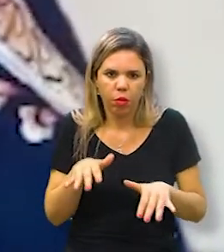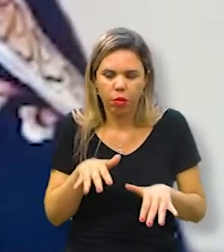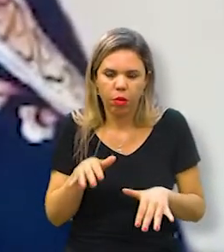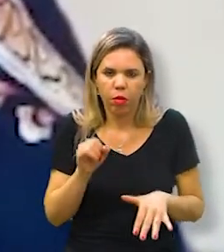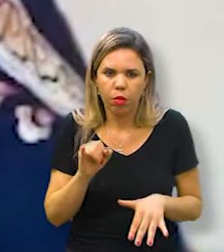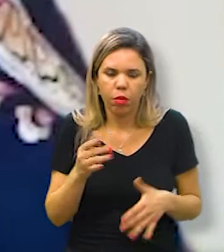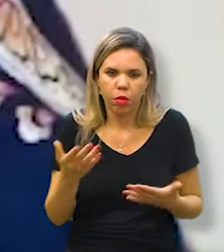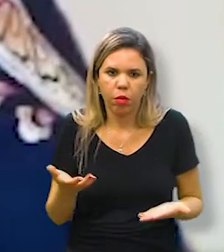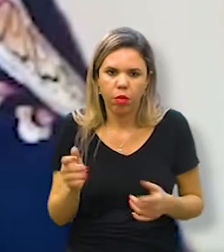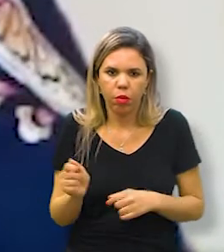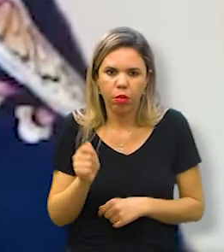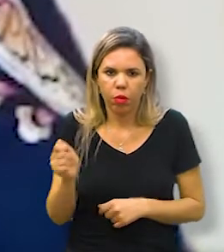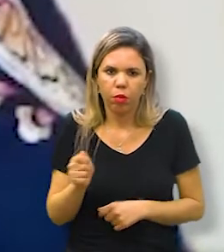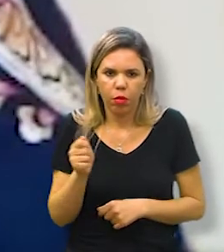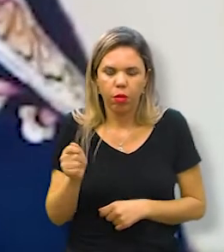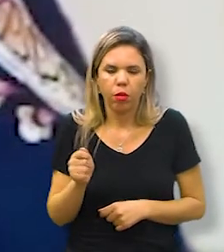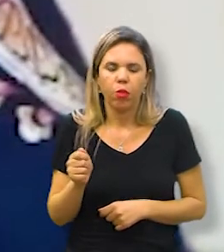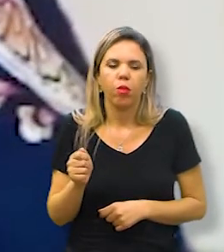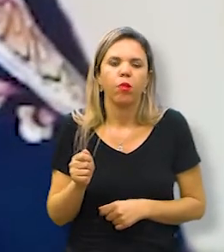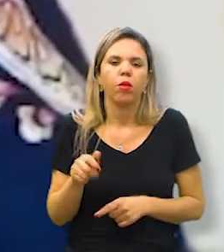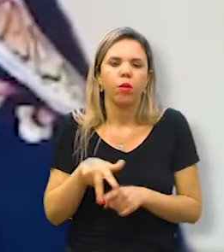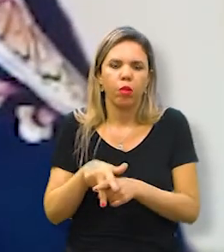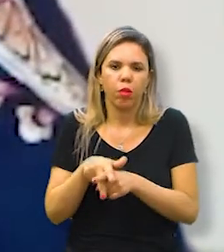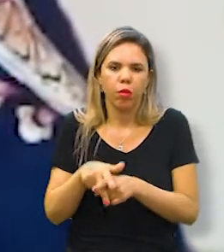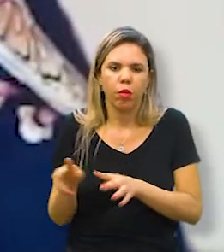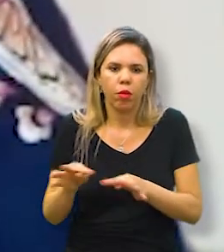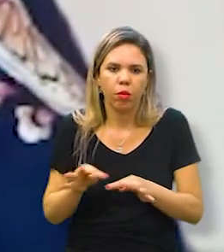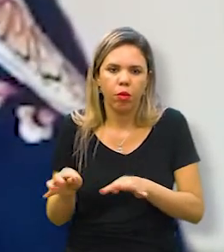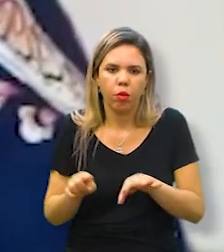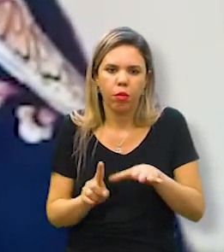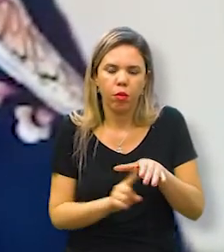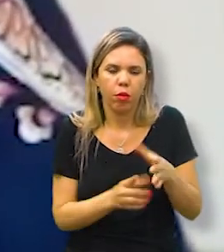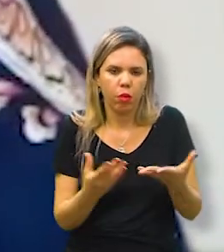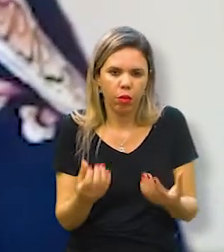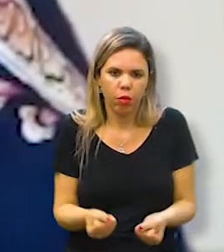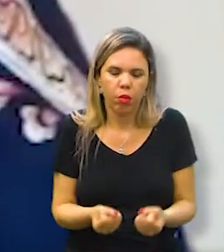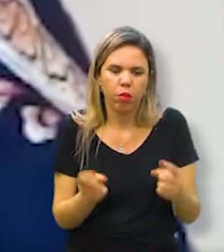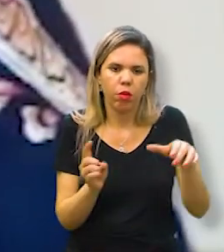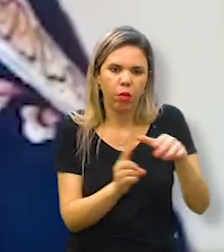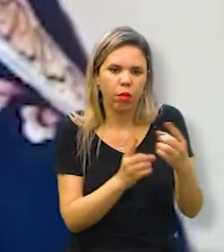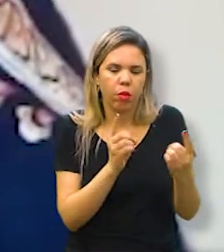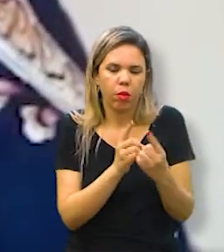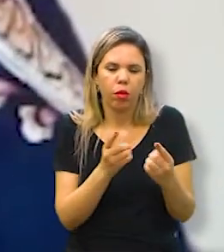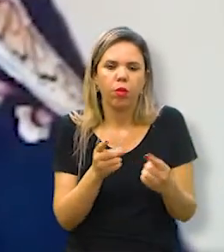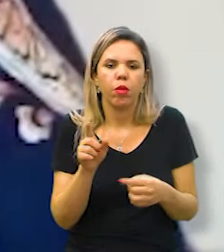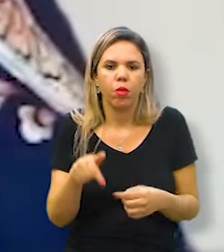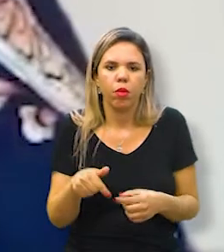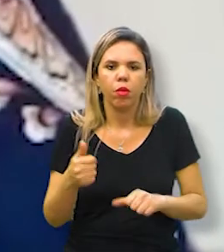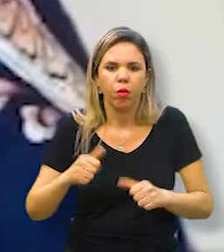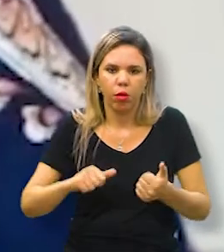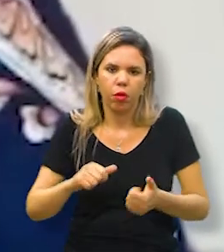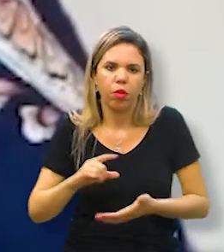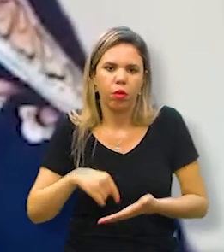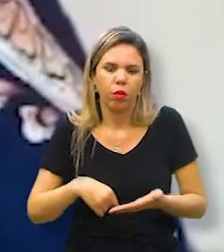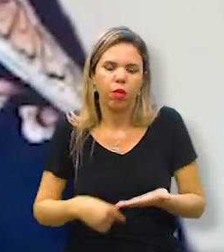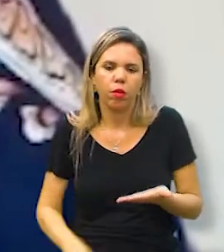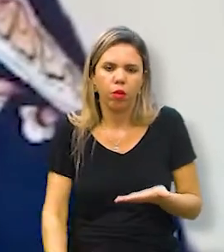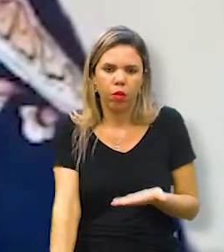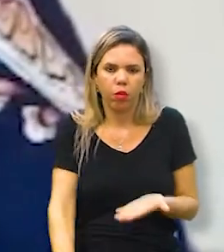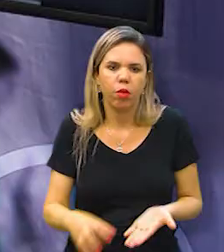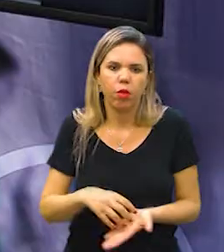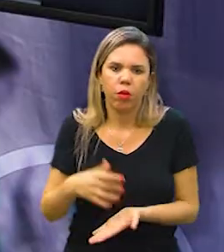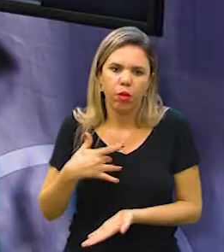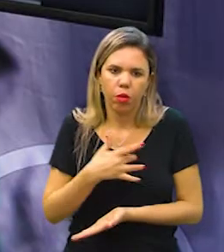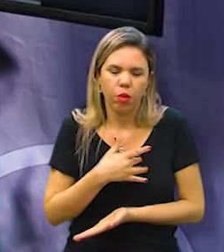a Associação de Ecoterapia Campinas está recebendo as crianças via esse trâmite. Posto de